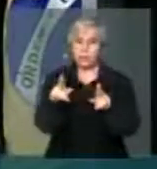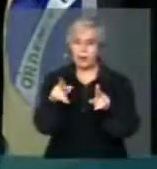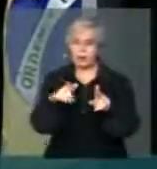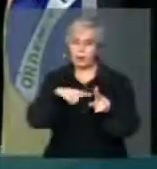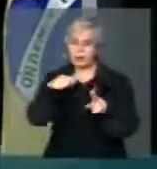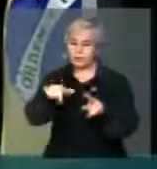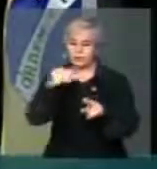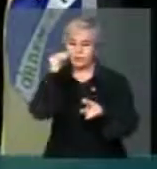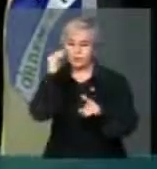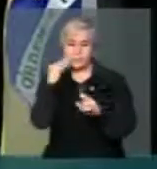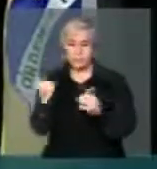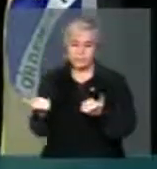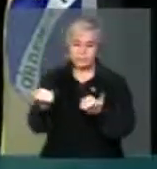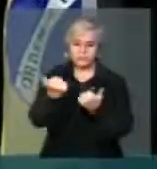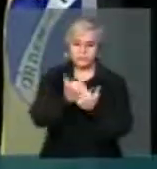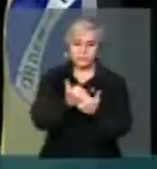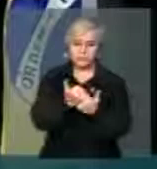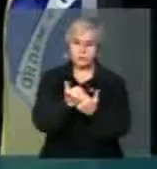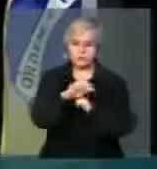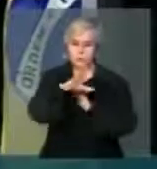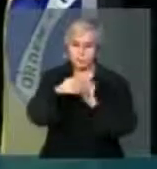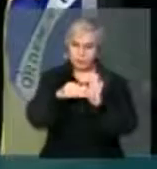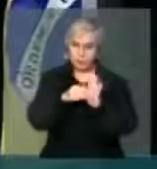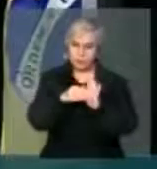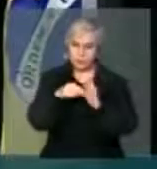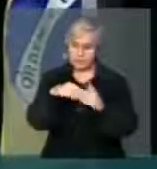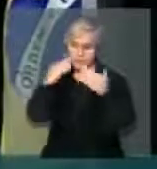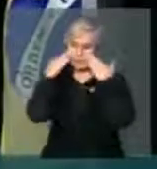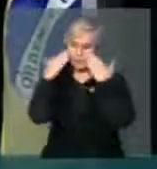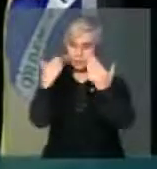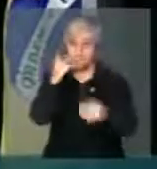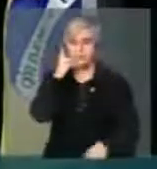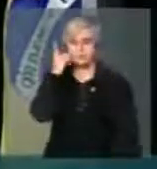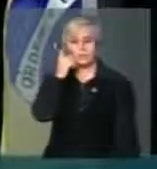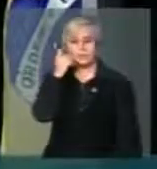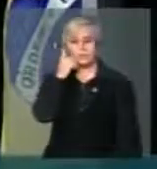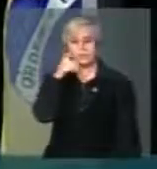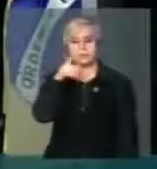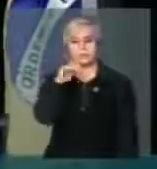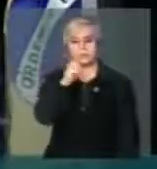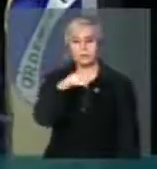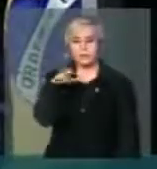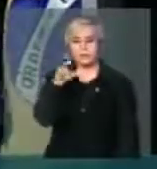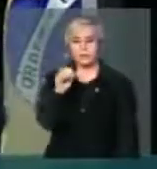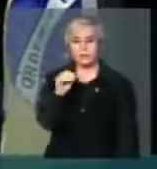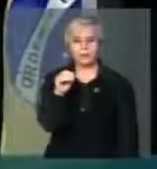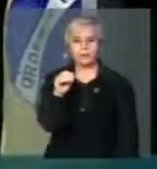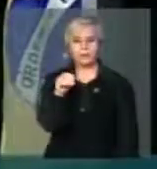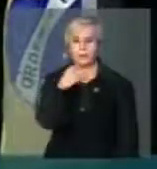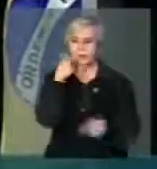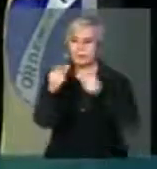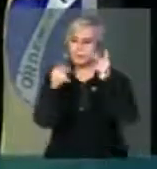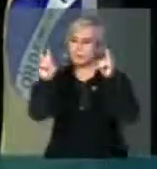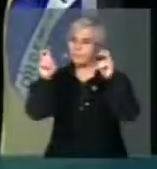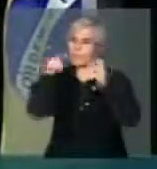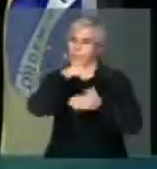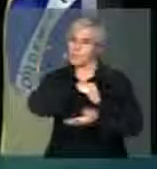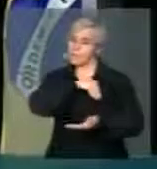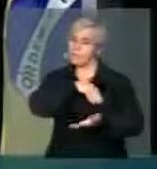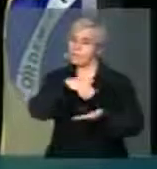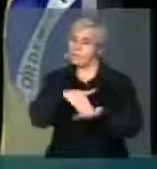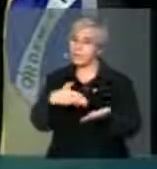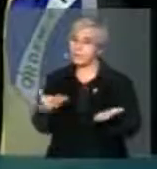para substituir uma emenda apresentada pelo deputado Paulinho da Força, que tratava sobre o salário